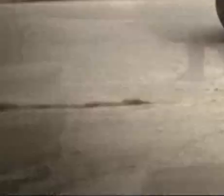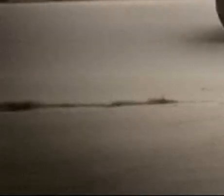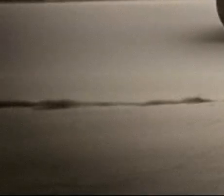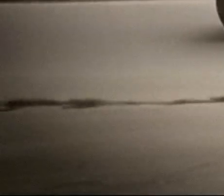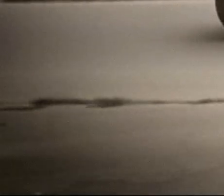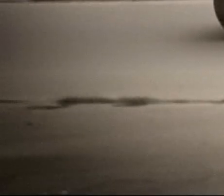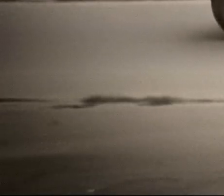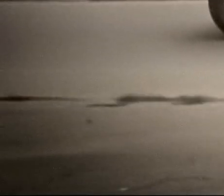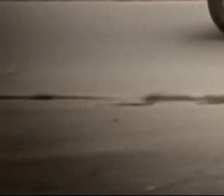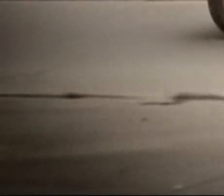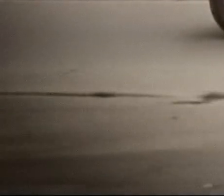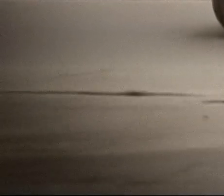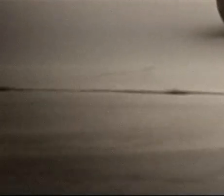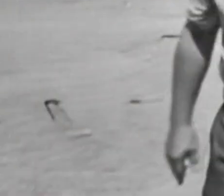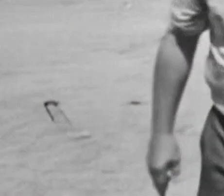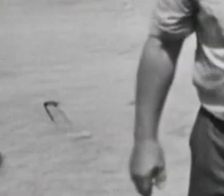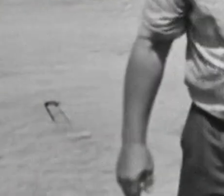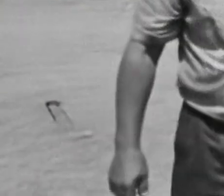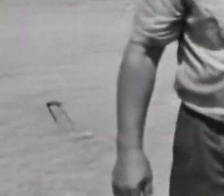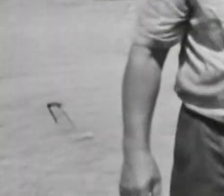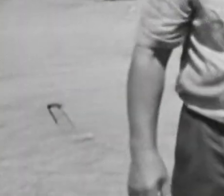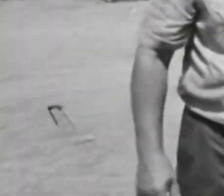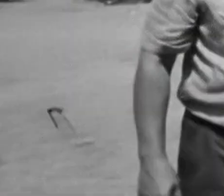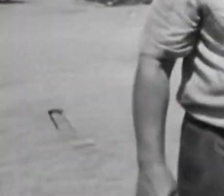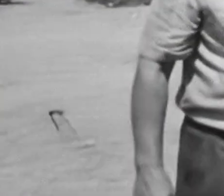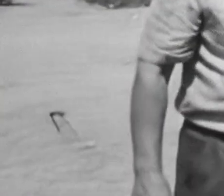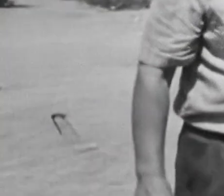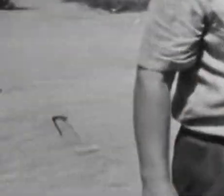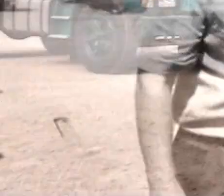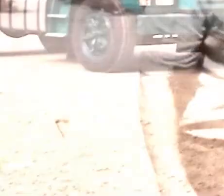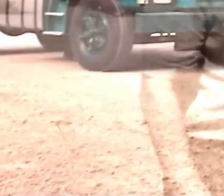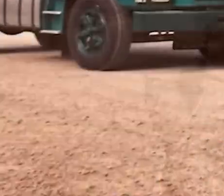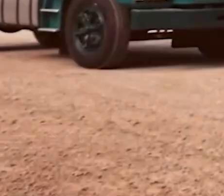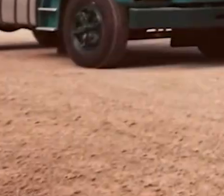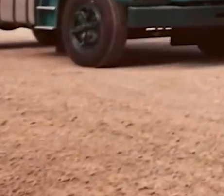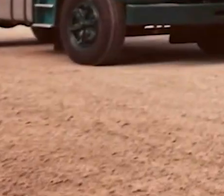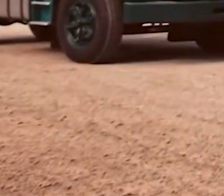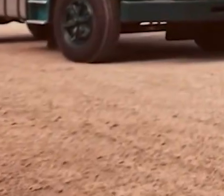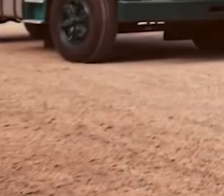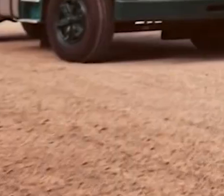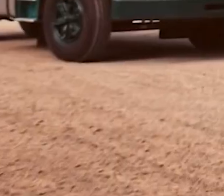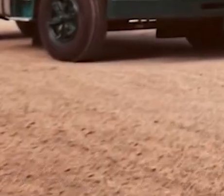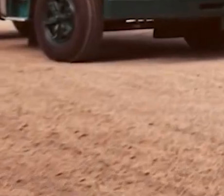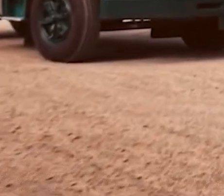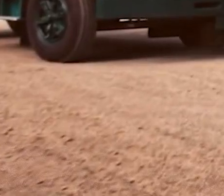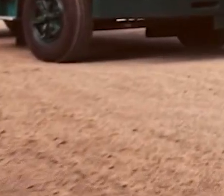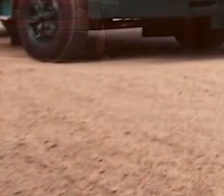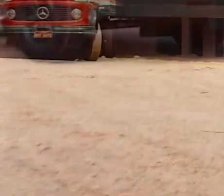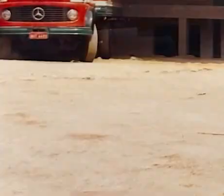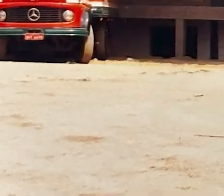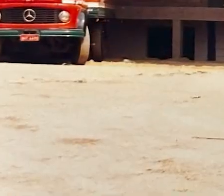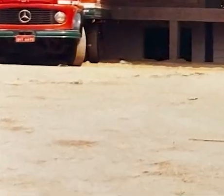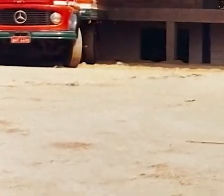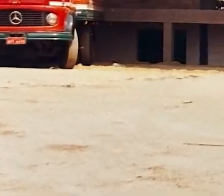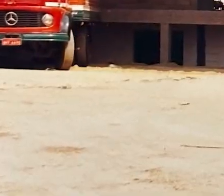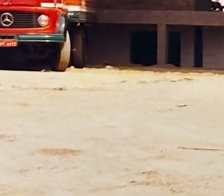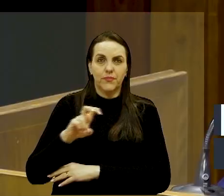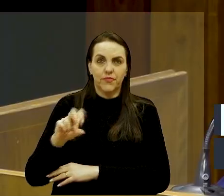empresa, como dito, ela foi fundada pelo nosso pai, Raul Ferdinando Bedin, em